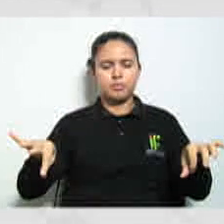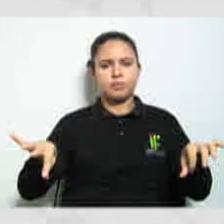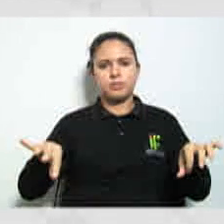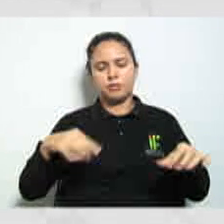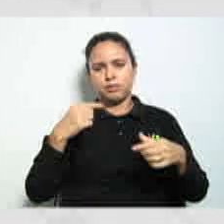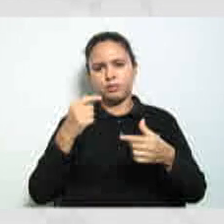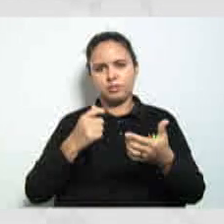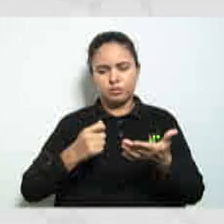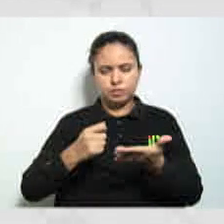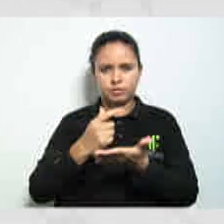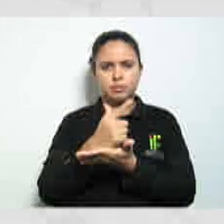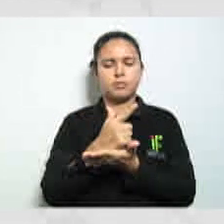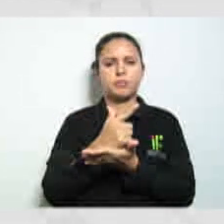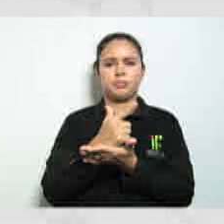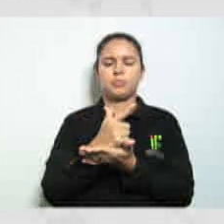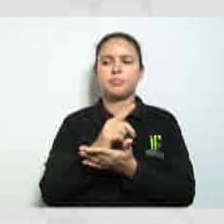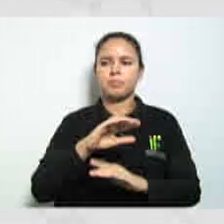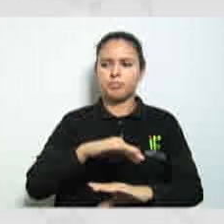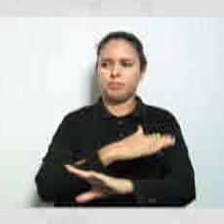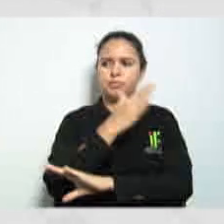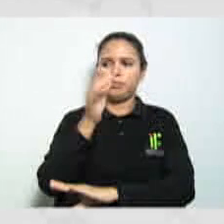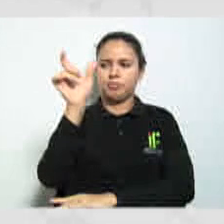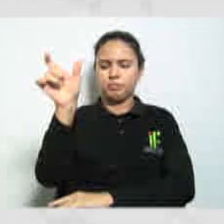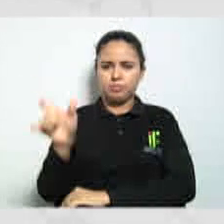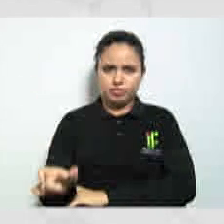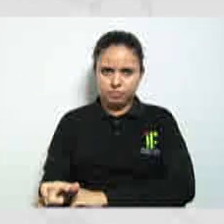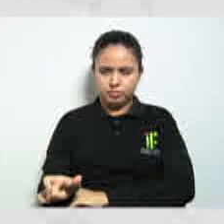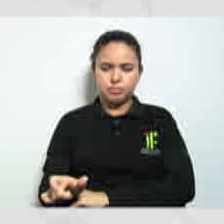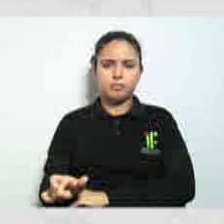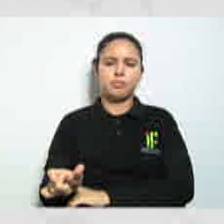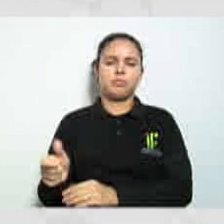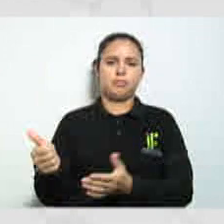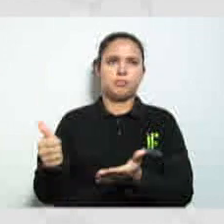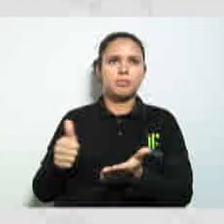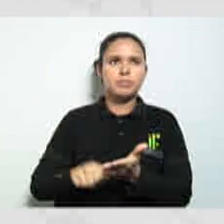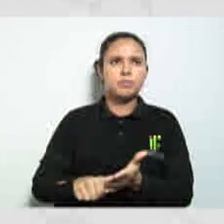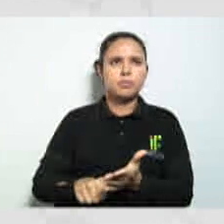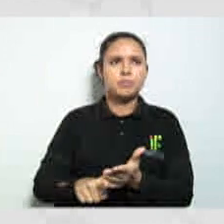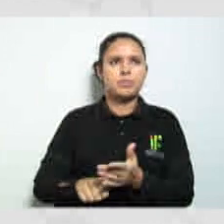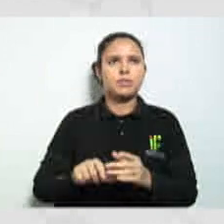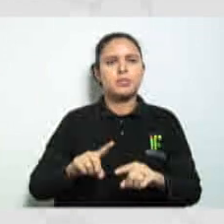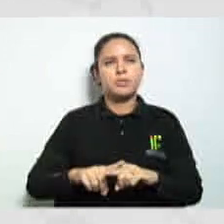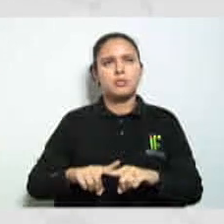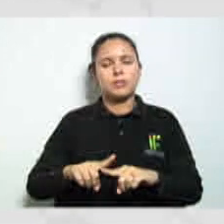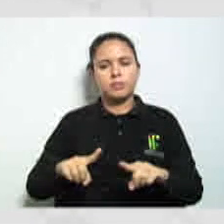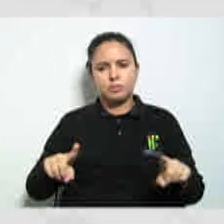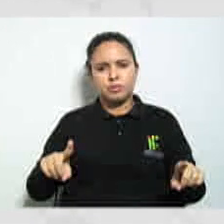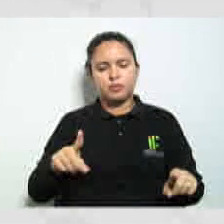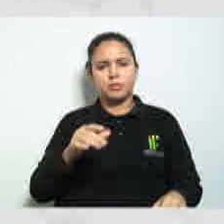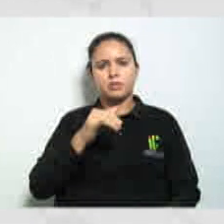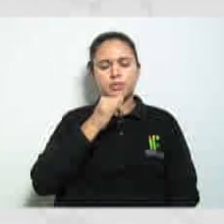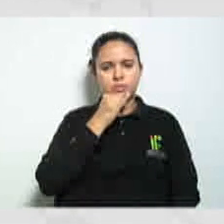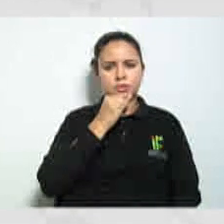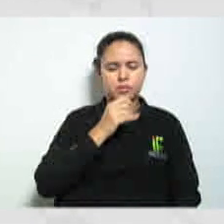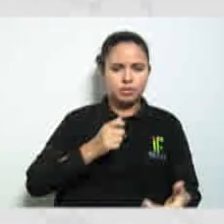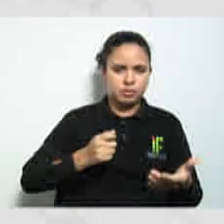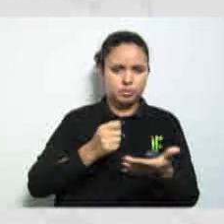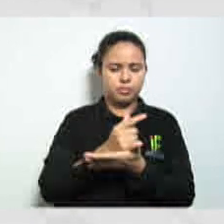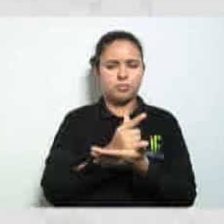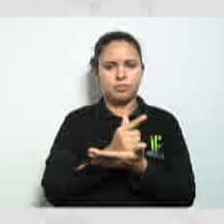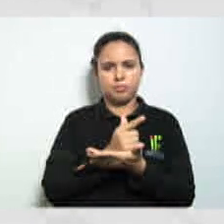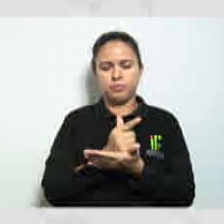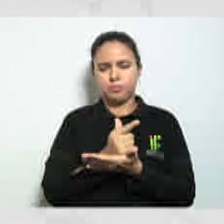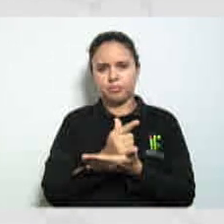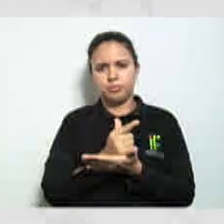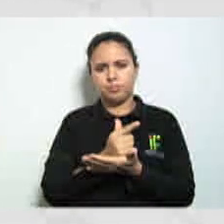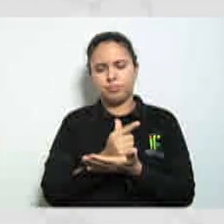com terceiros com operações de cooperados, mas nesse exemplo eu comprei de quem?